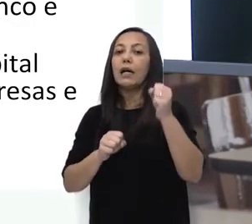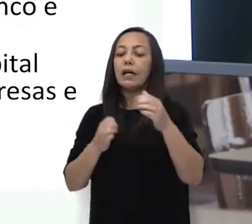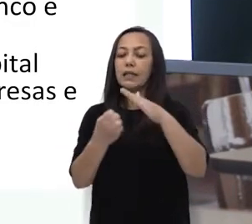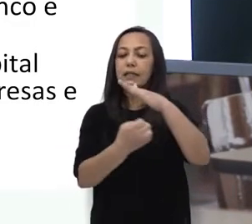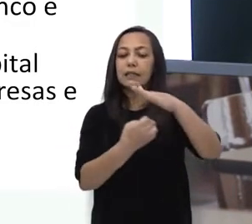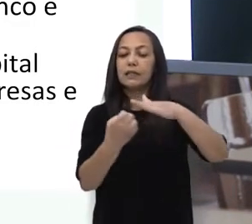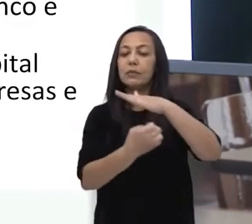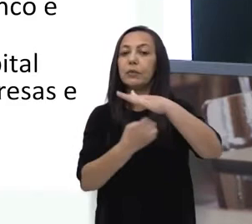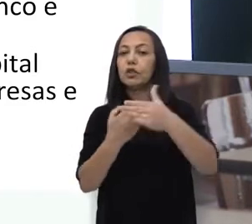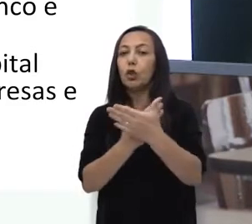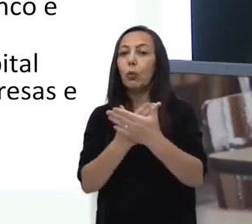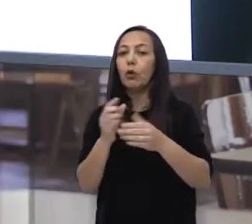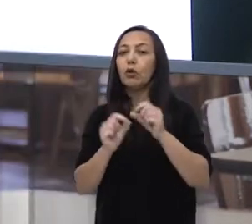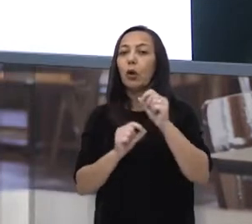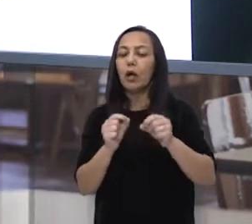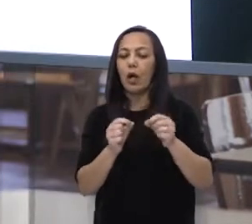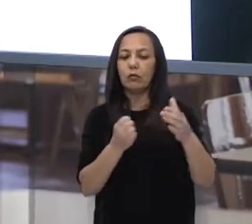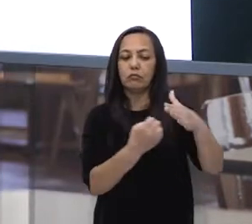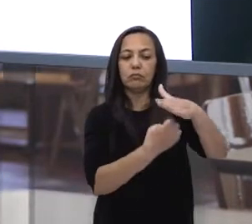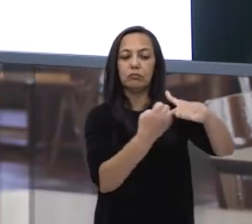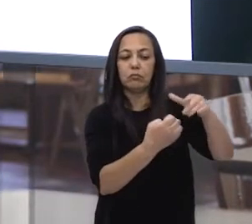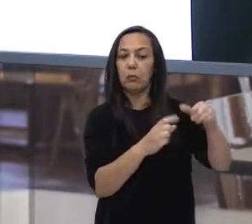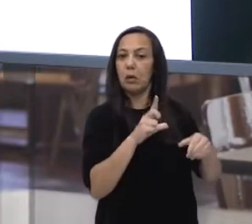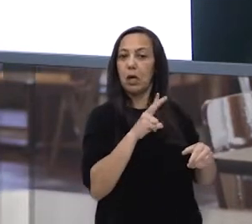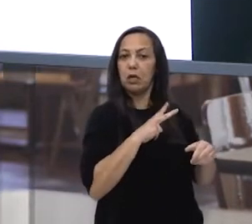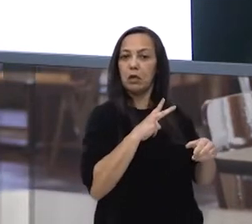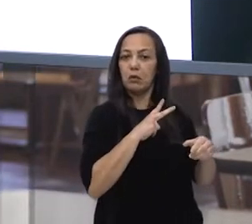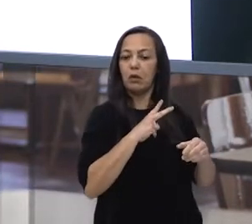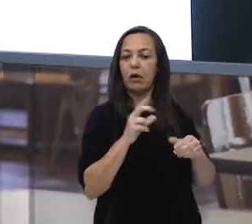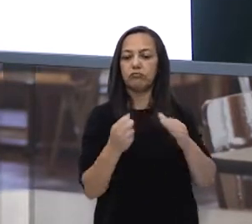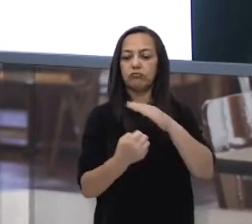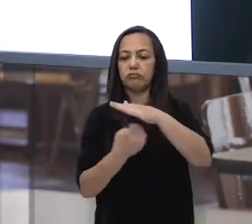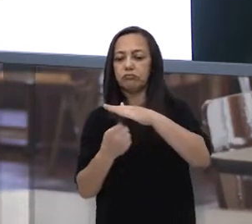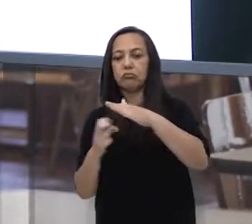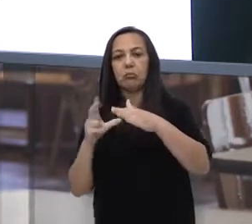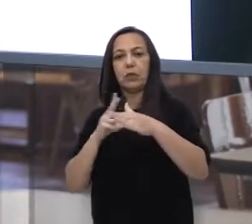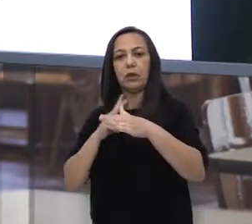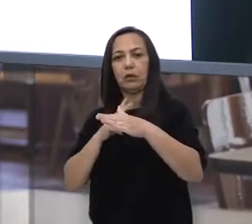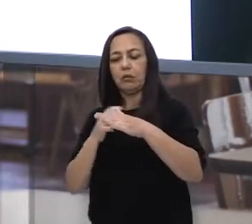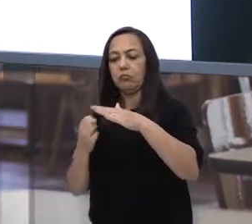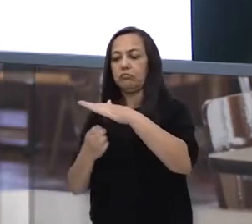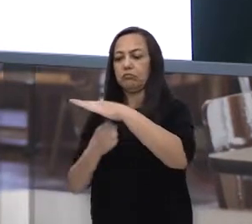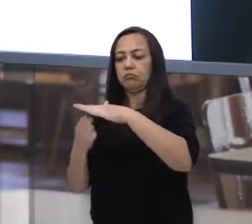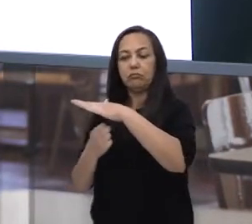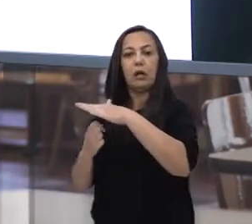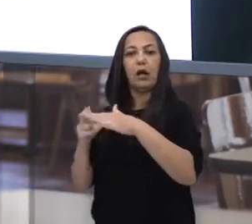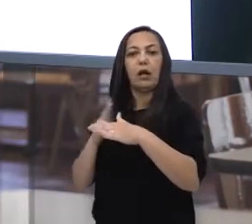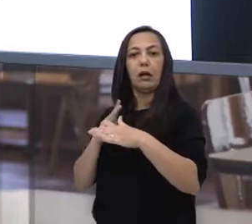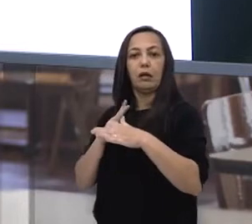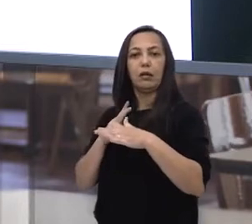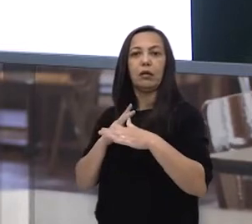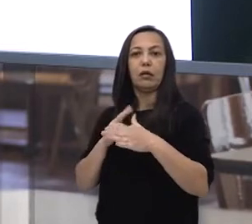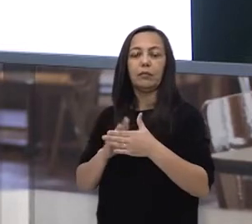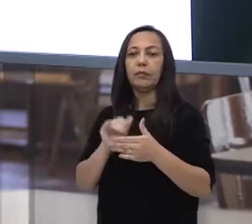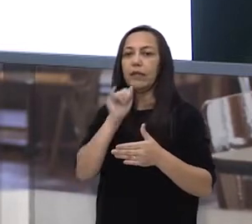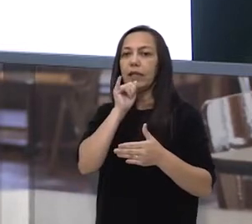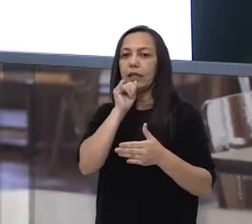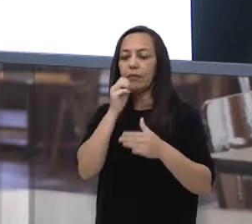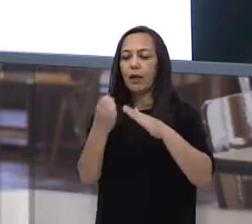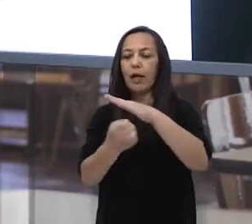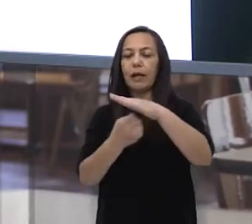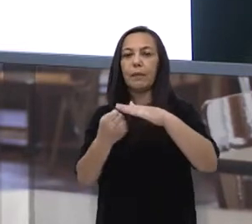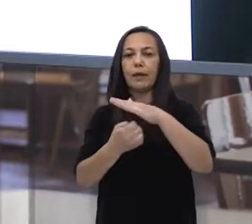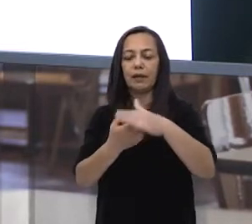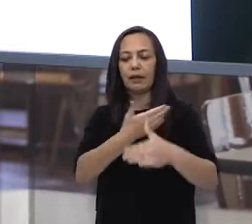ser privatizadas, ou seja, serem vendidas a pessoas privadas, por exemplo, uma empresa pública eu